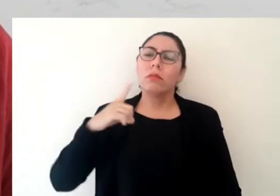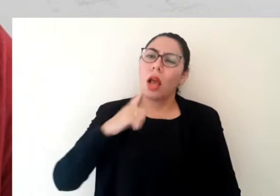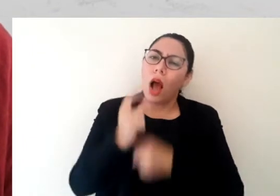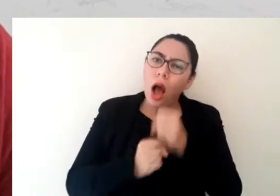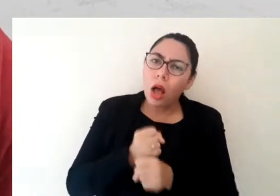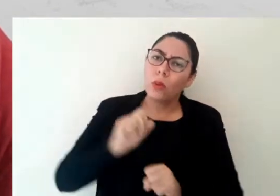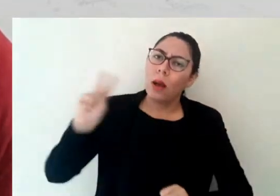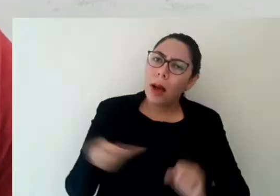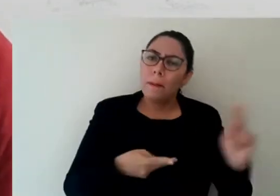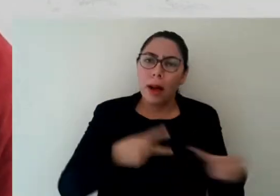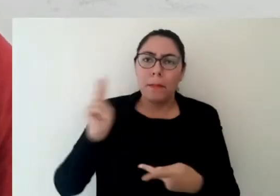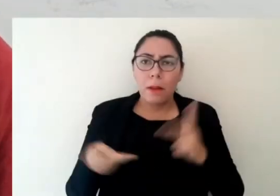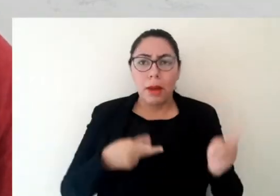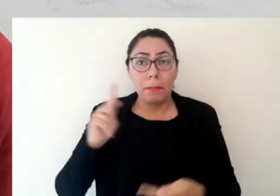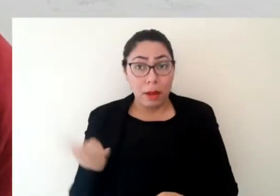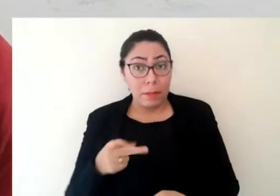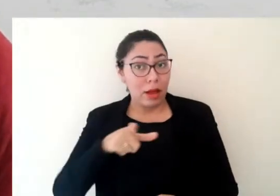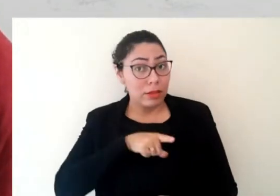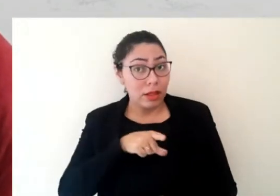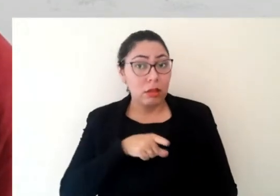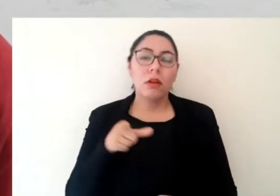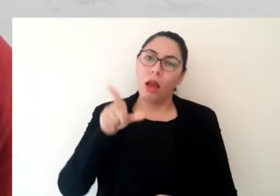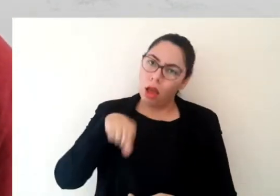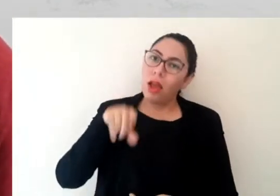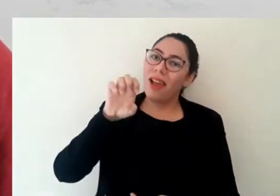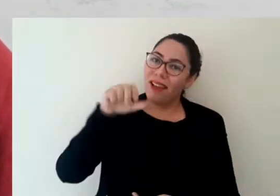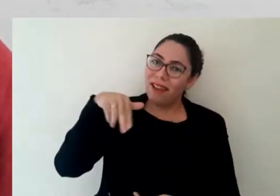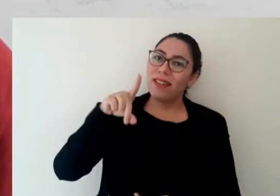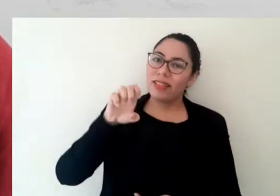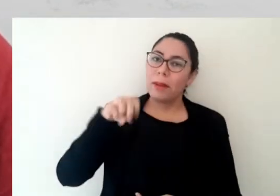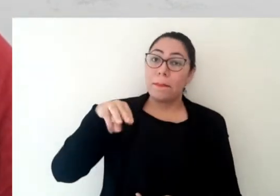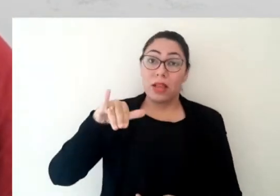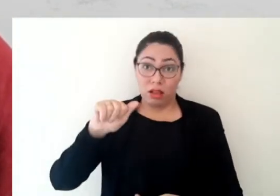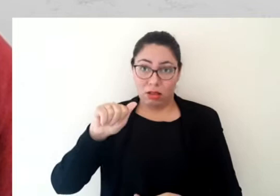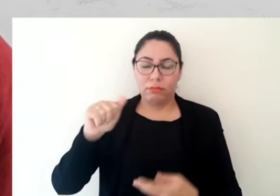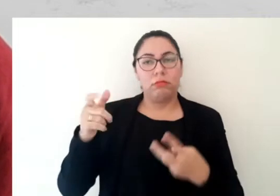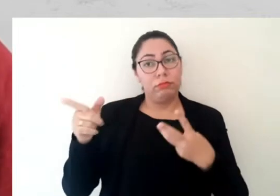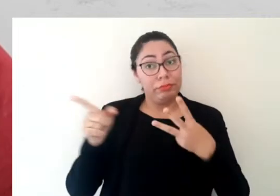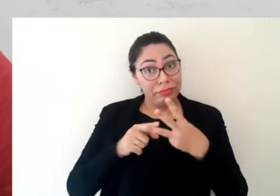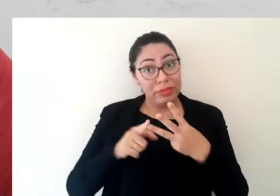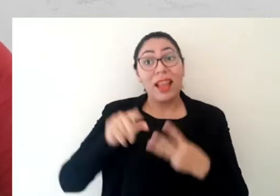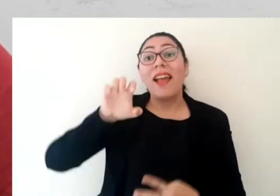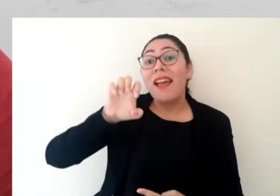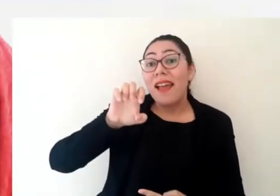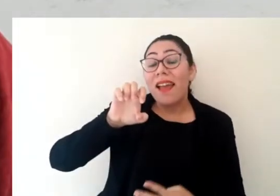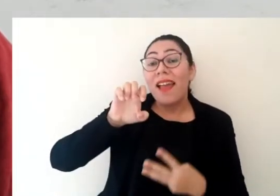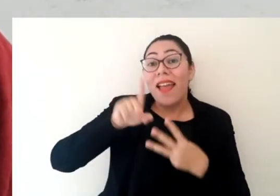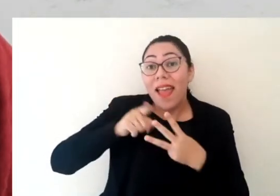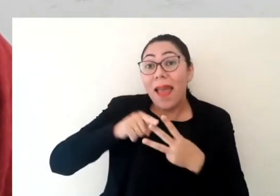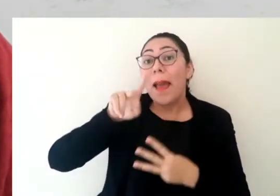ano temos casos de malária aqui no Brasil. Tá? Então isso é uma doença endêmica. E o que é uma